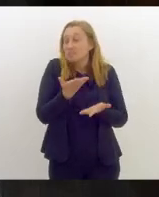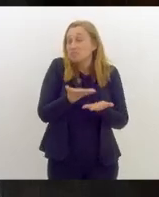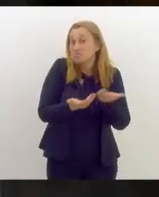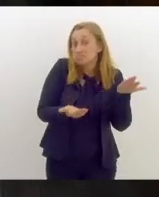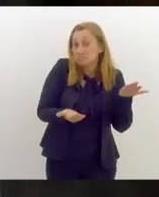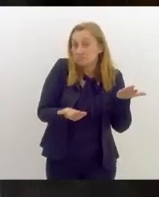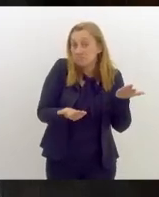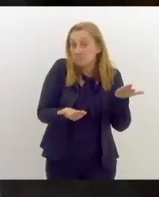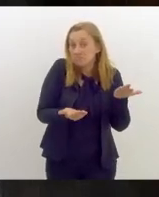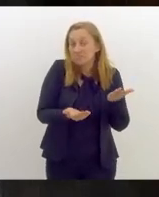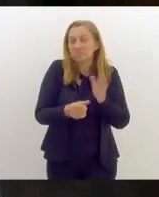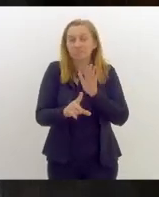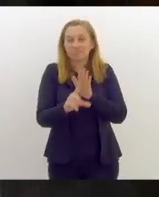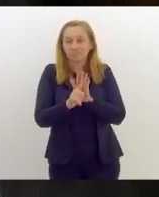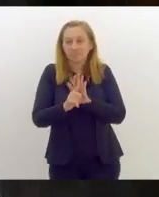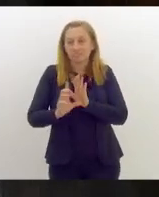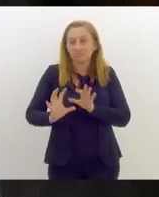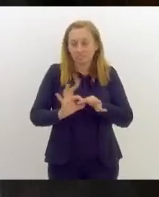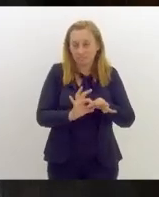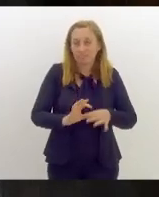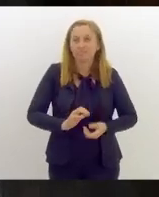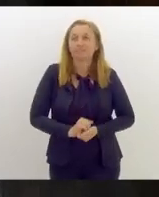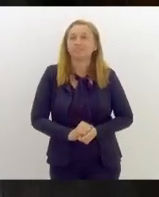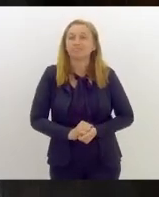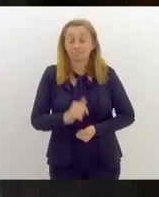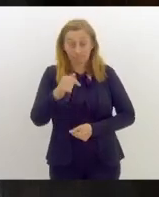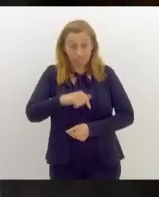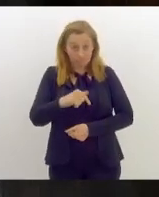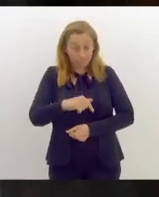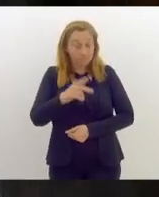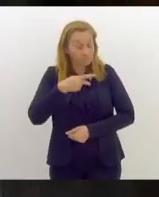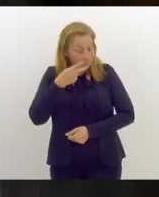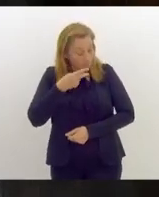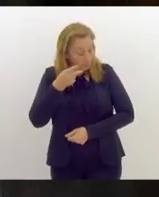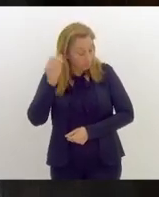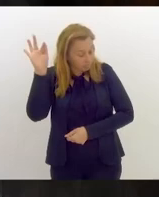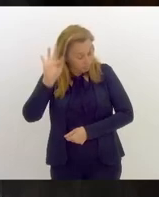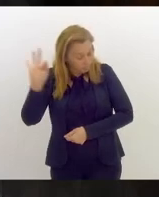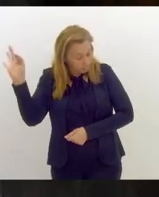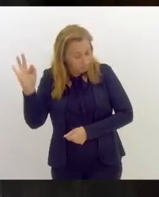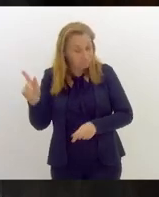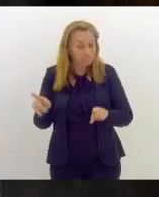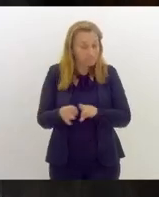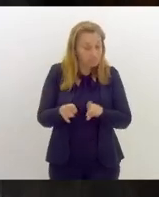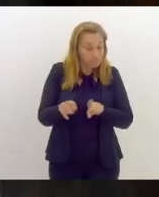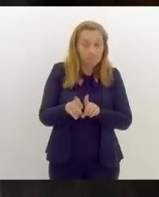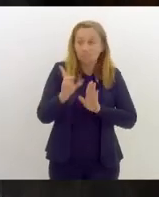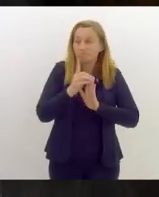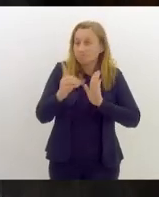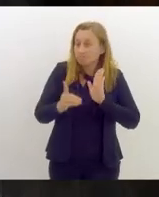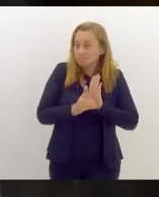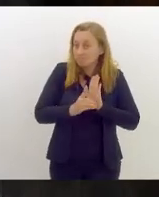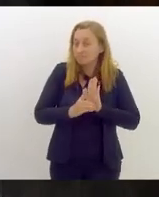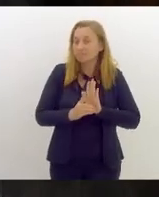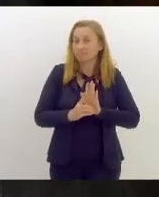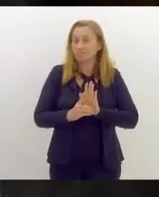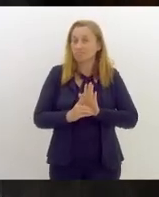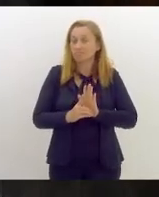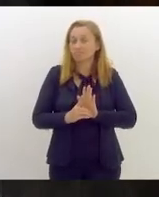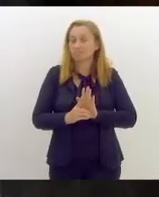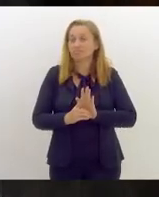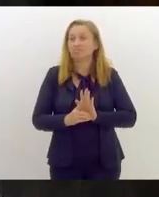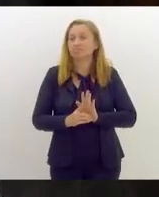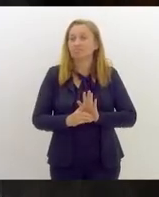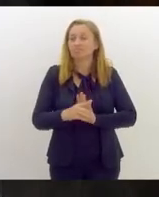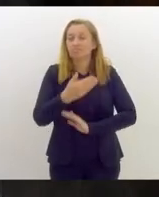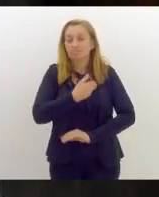perda desta lei complementar aqui falada Federal e do Decreto respaldado no decreto